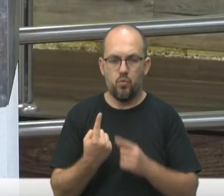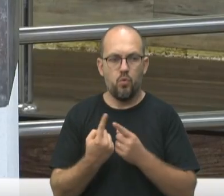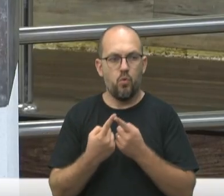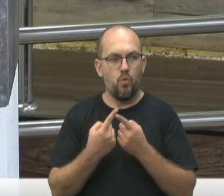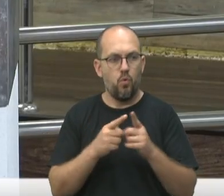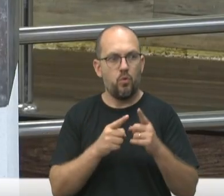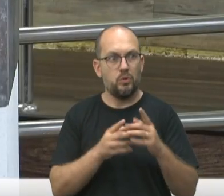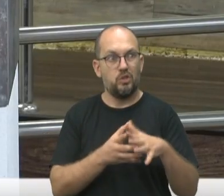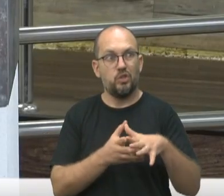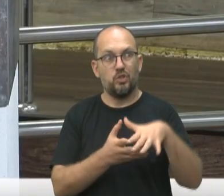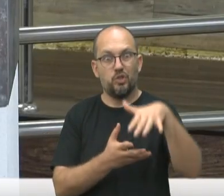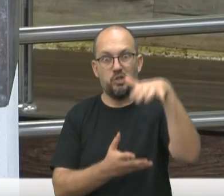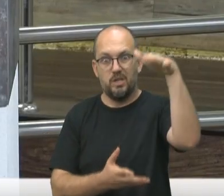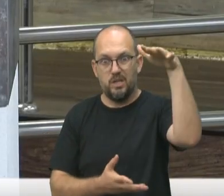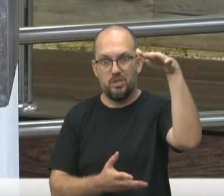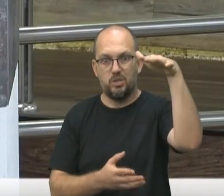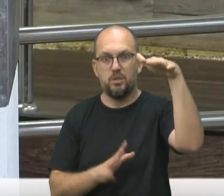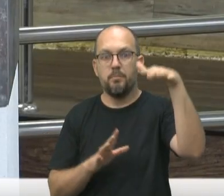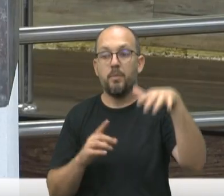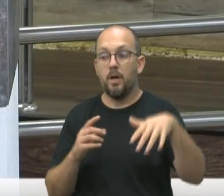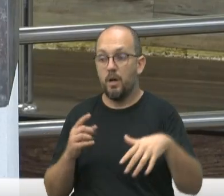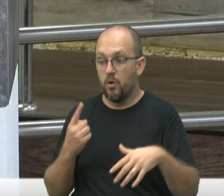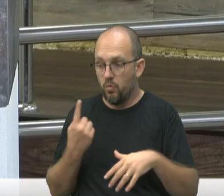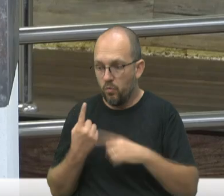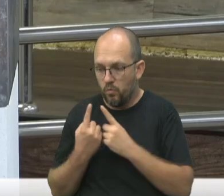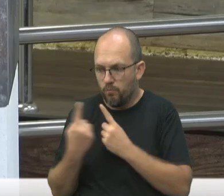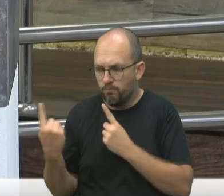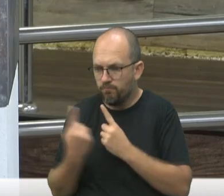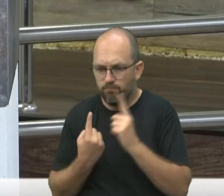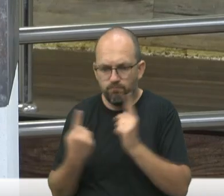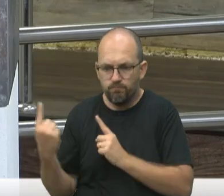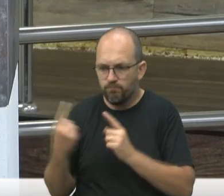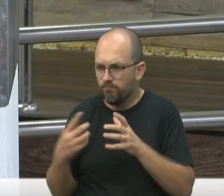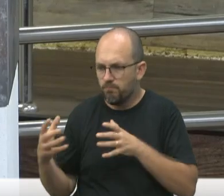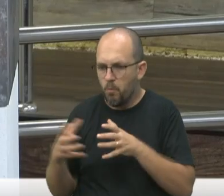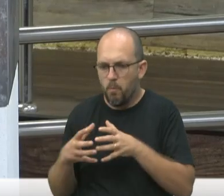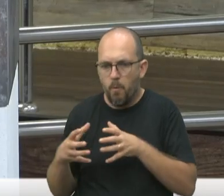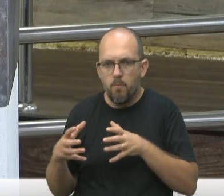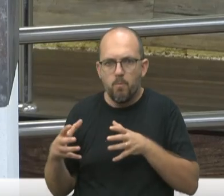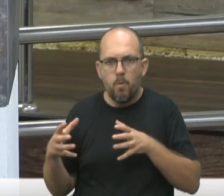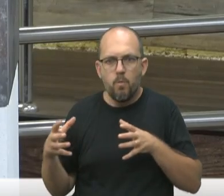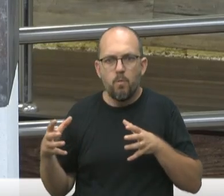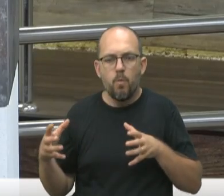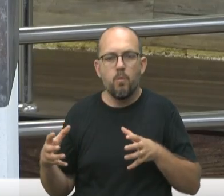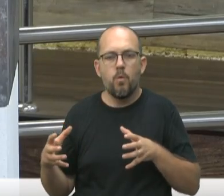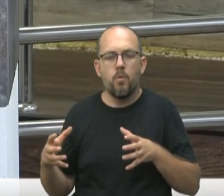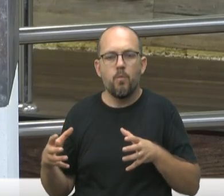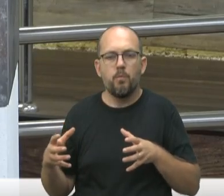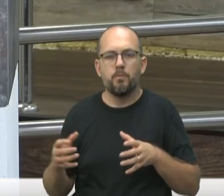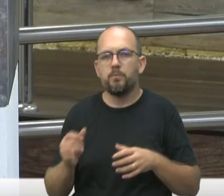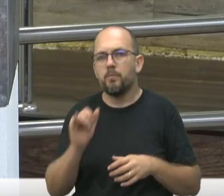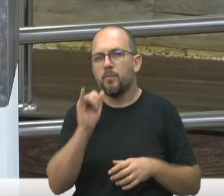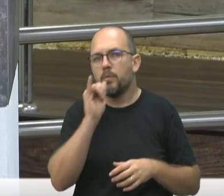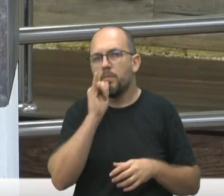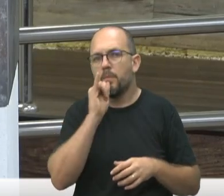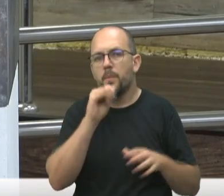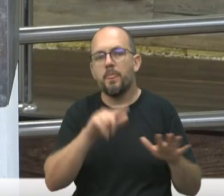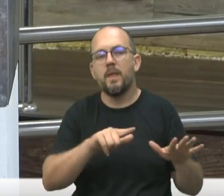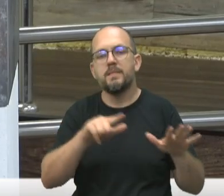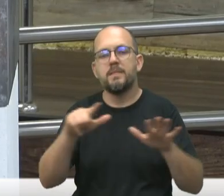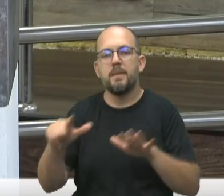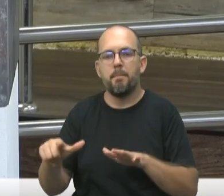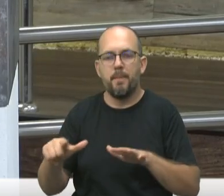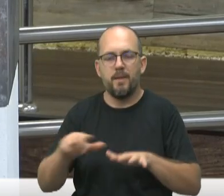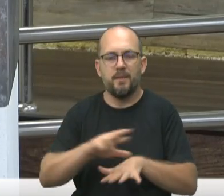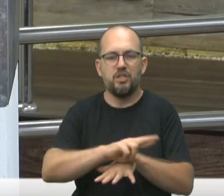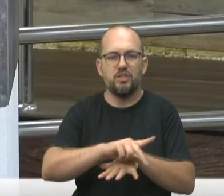Quando nós nos juntamos e nos organizamos, tanto por meio da Semana da Diversidade que a